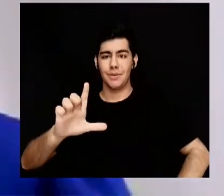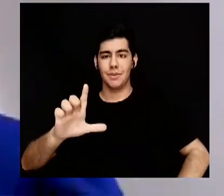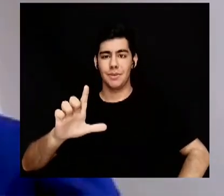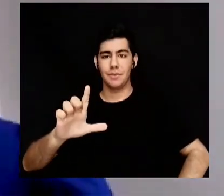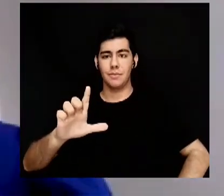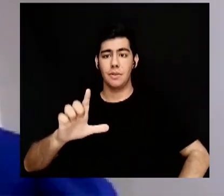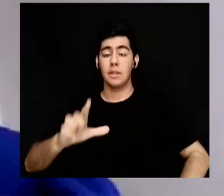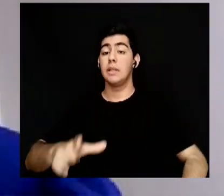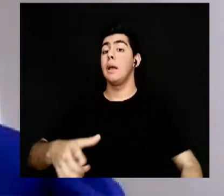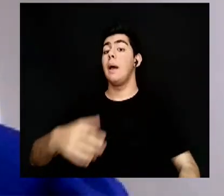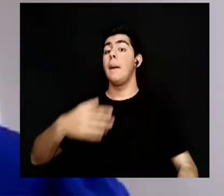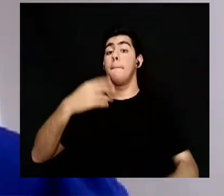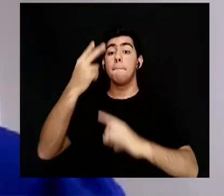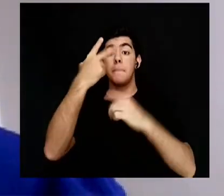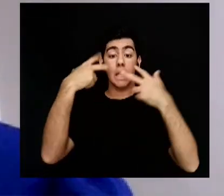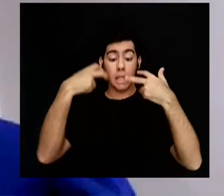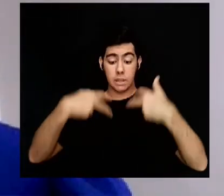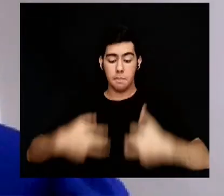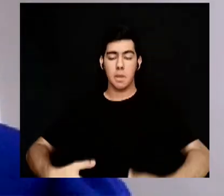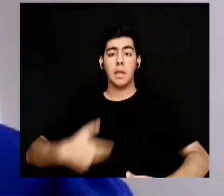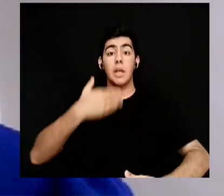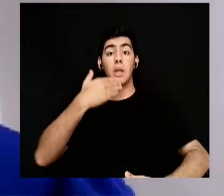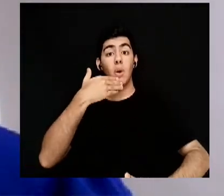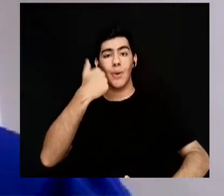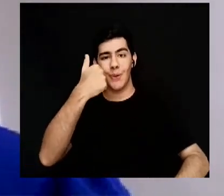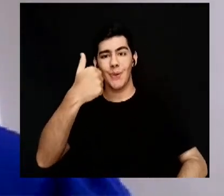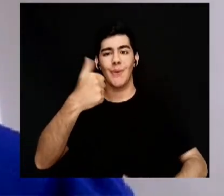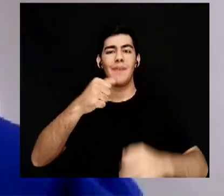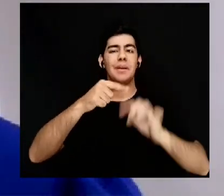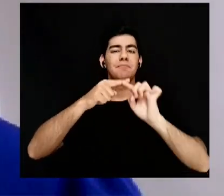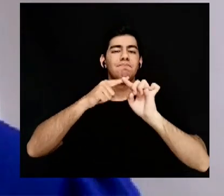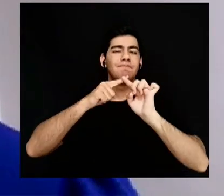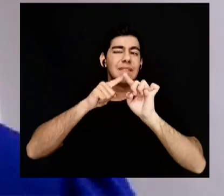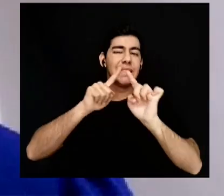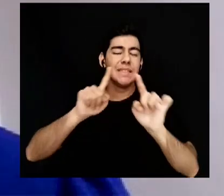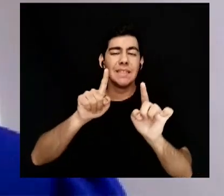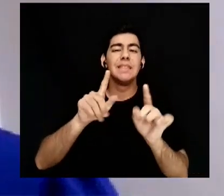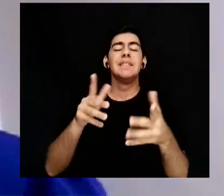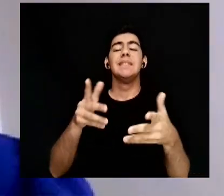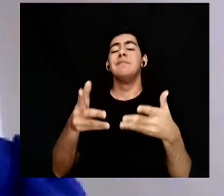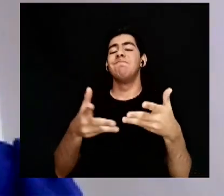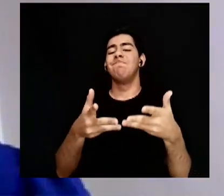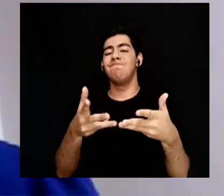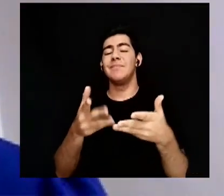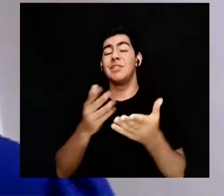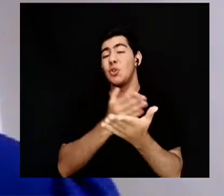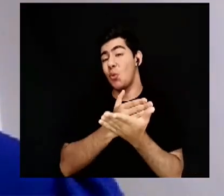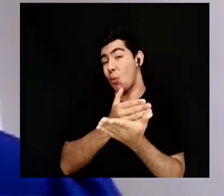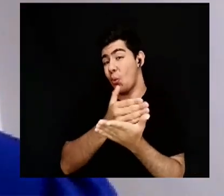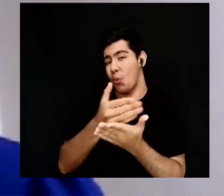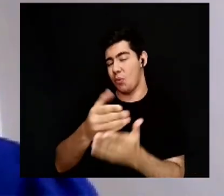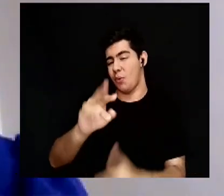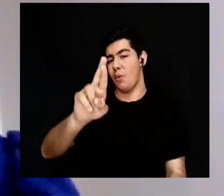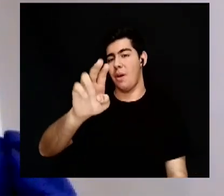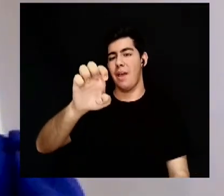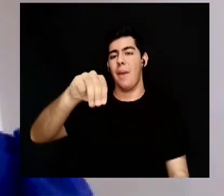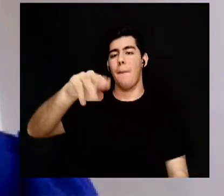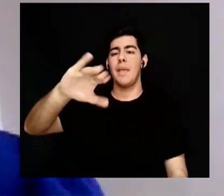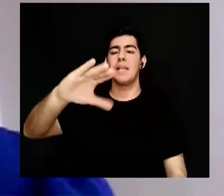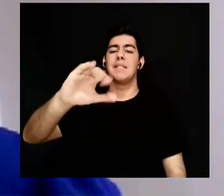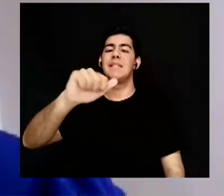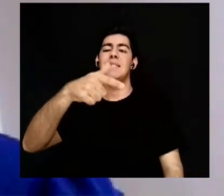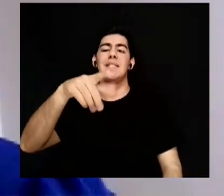ajudou, mas entrou em remissão, é diferente de cura,